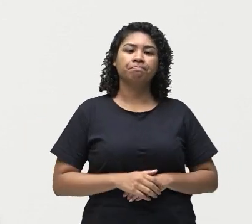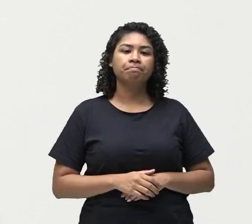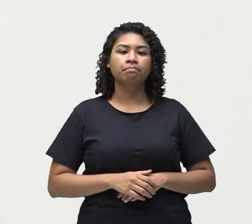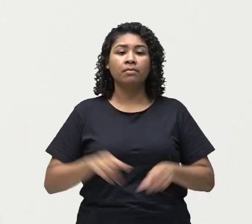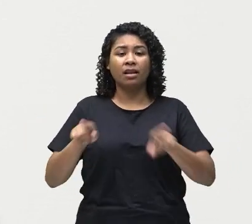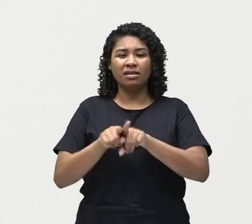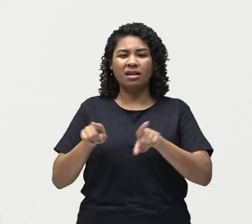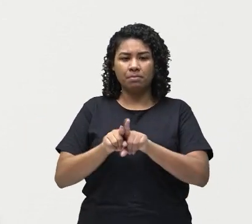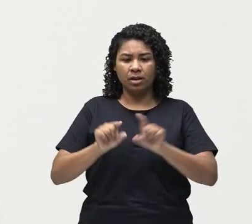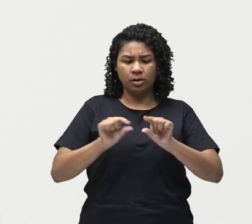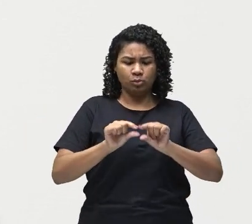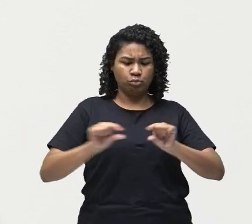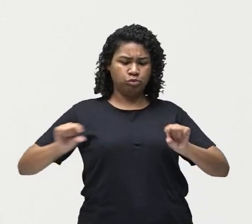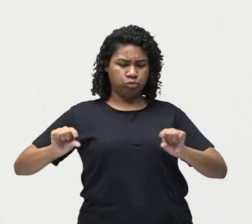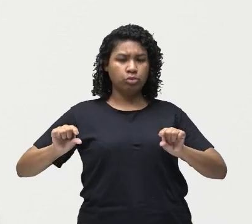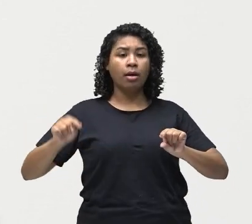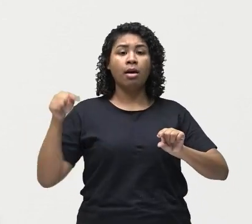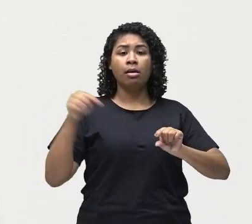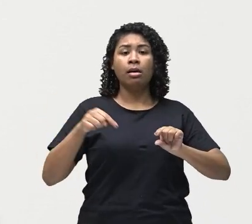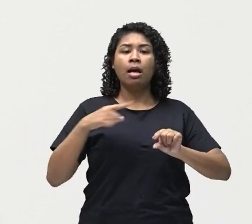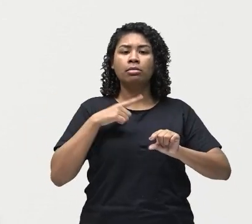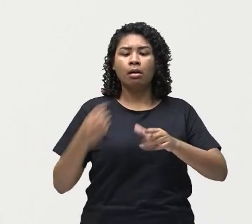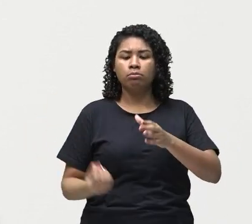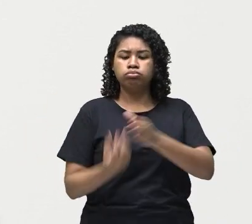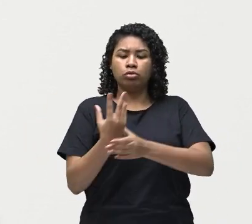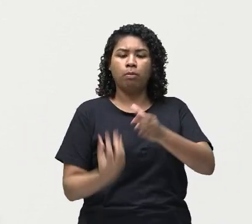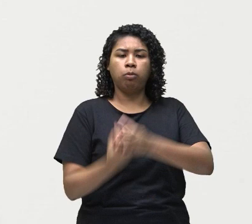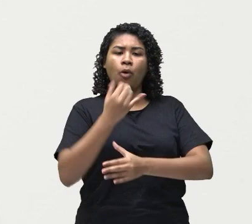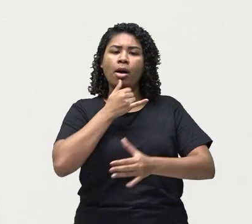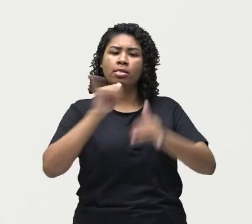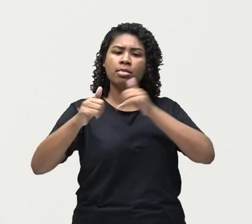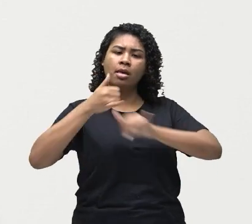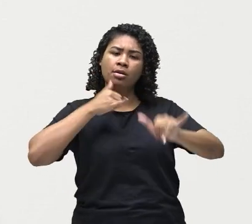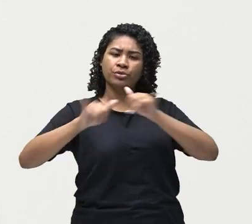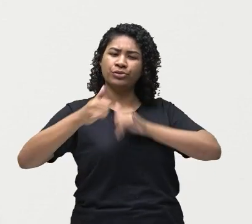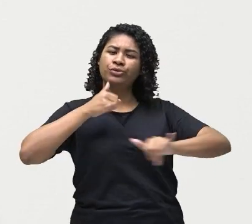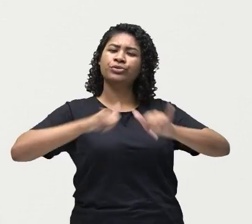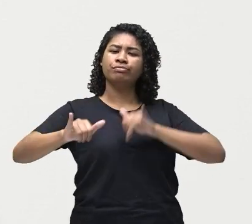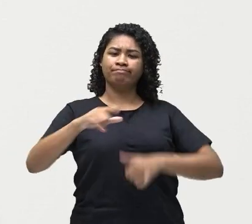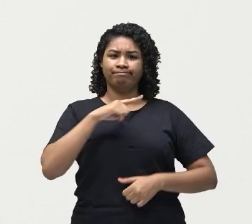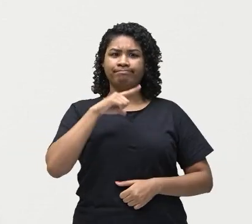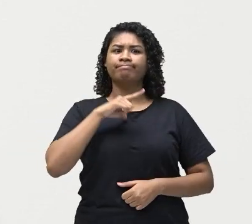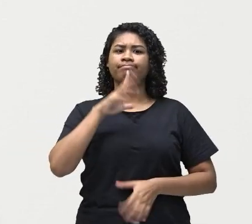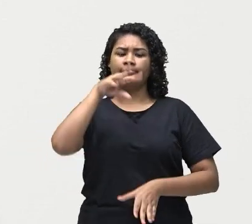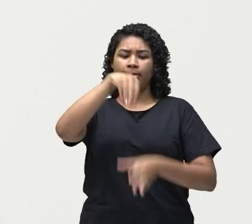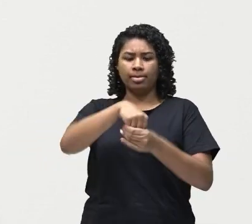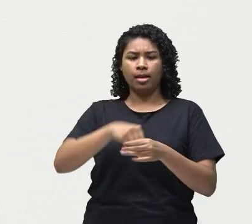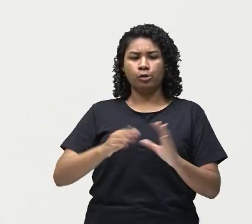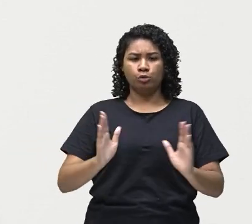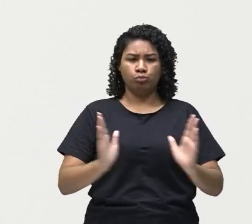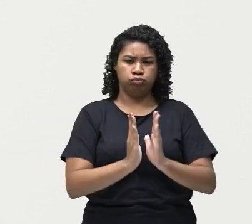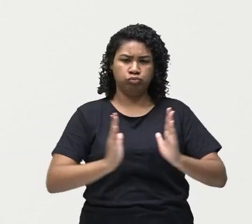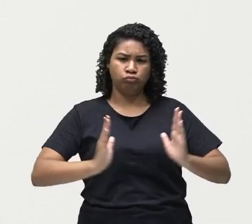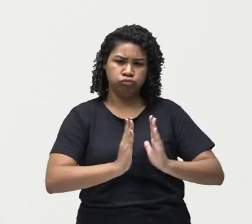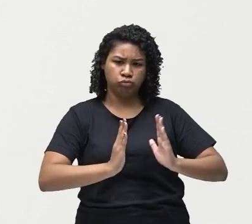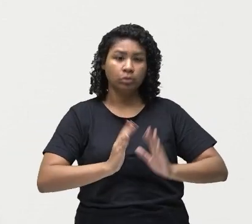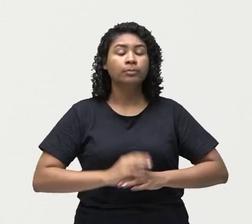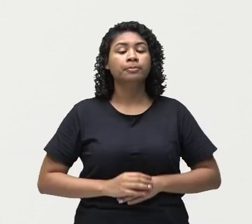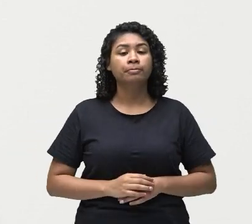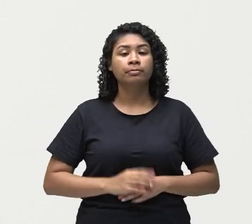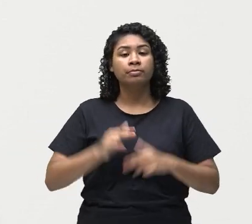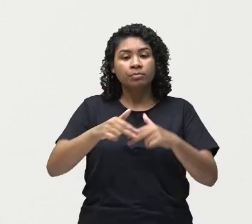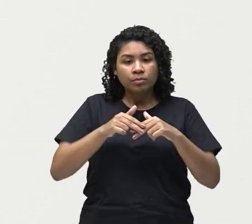também gera uma energia para esse processo de compressão no compressor e também no final desse processo